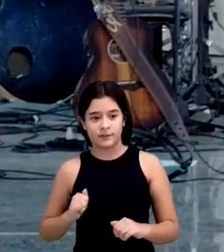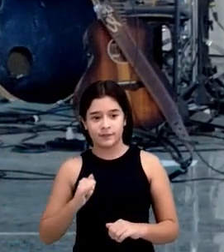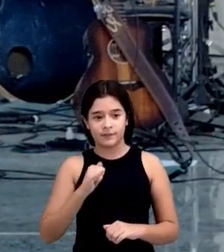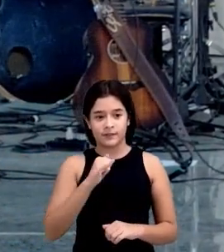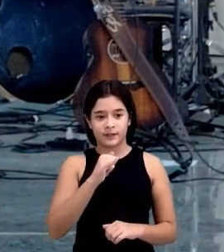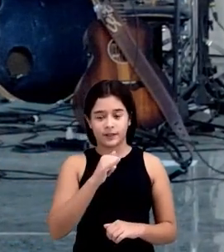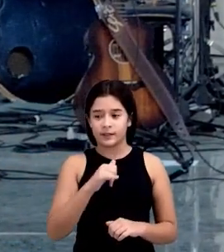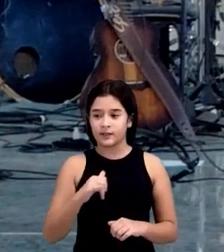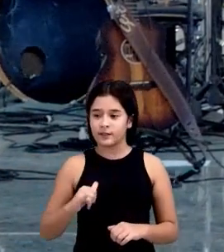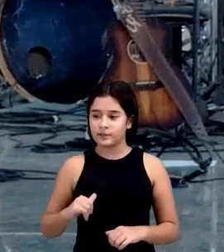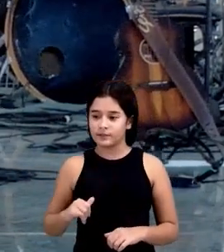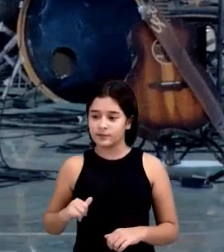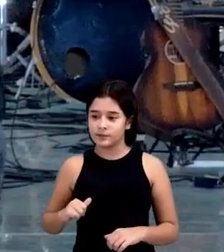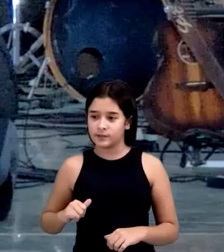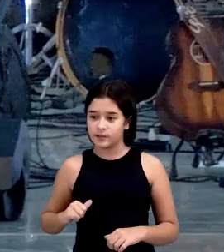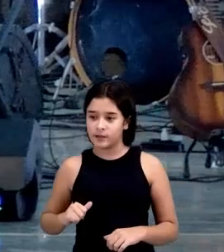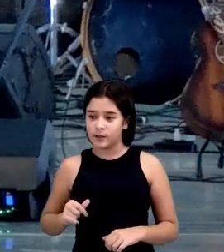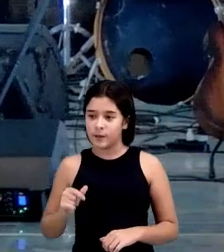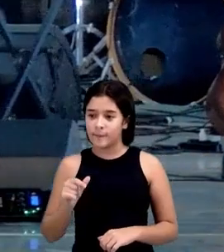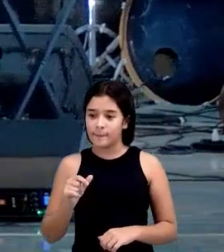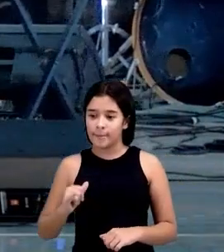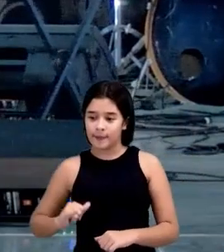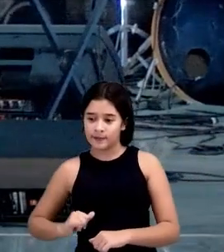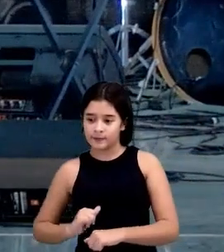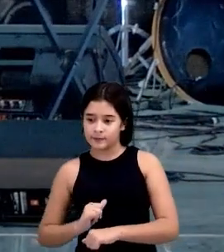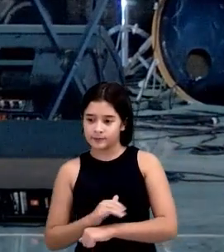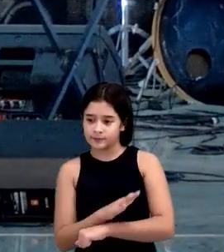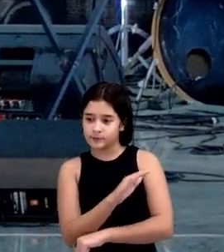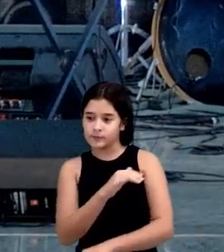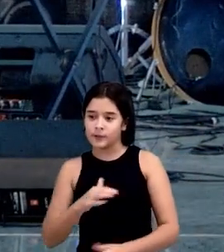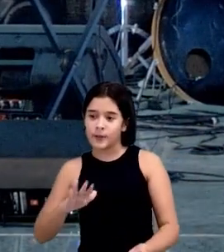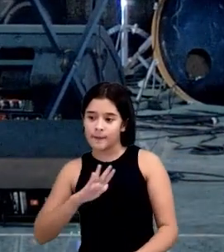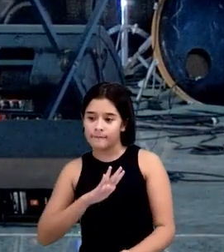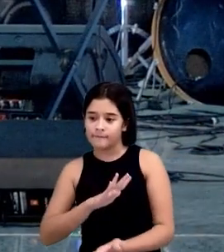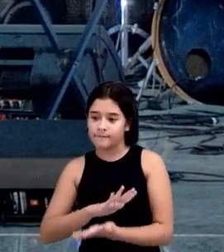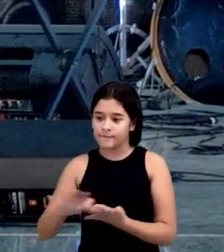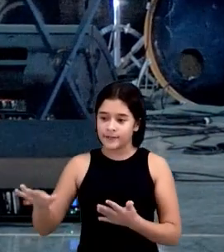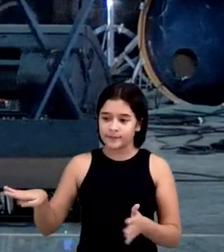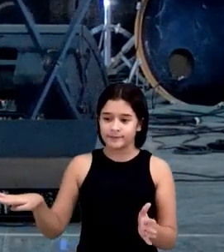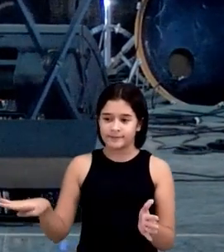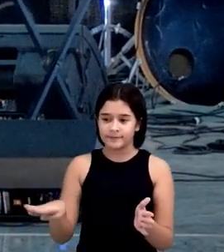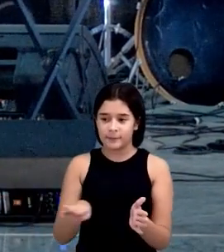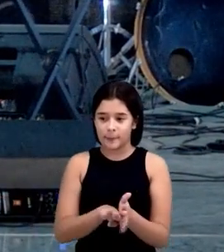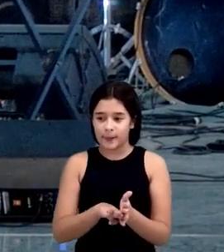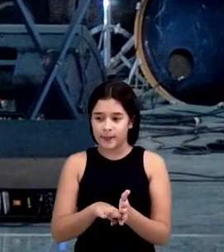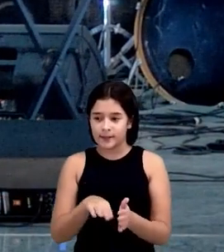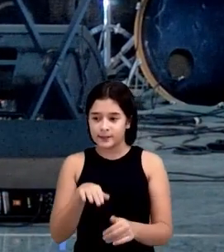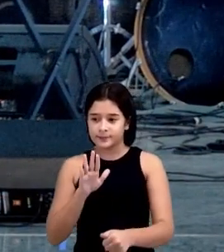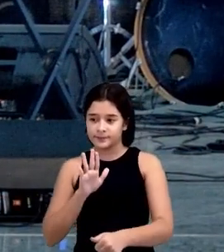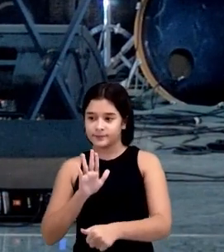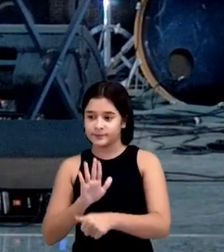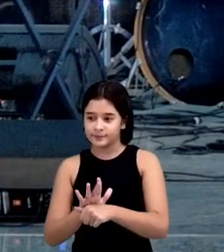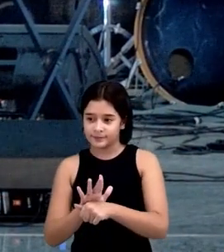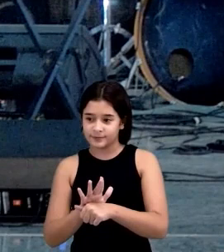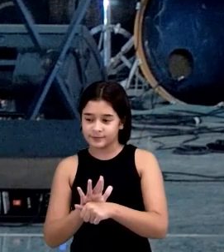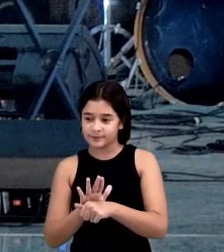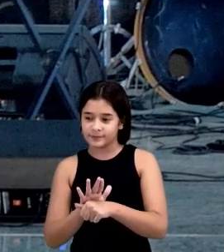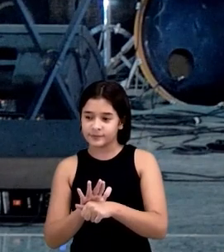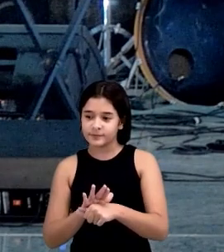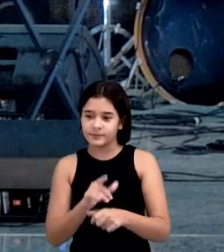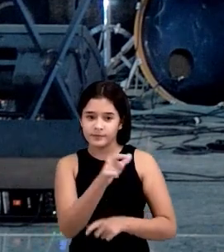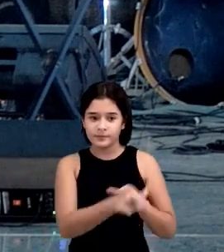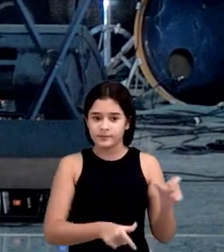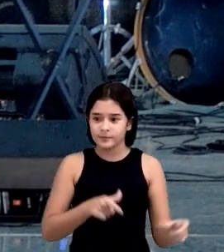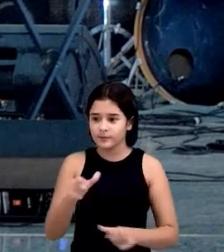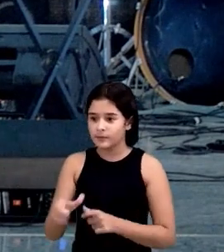quando escurecesse, ela não saberia para onde estava indo. E um erro no caminho poderia resultar